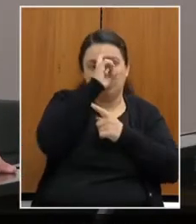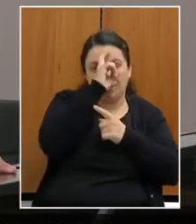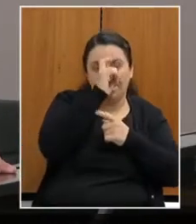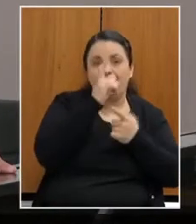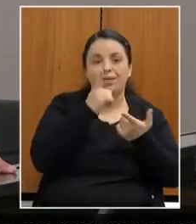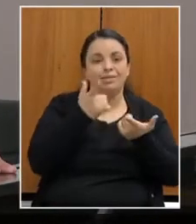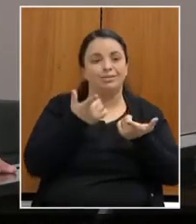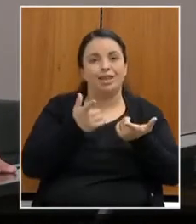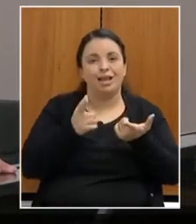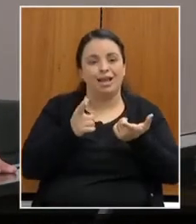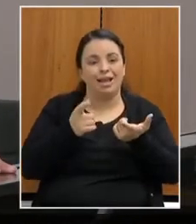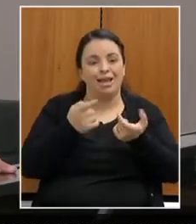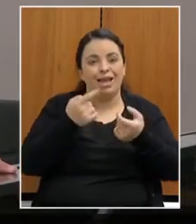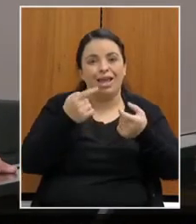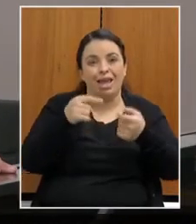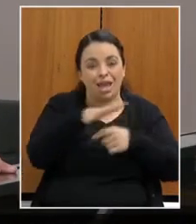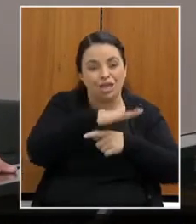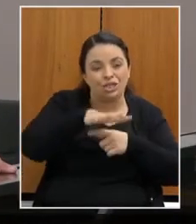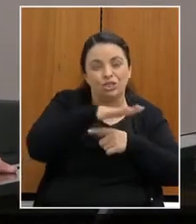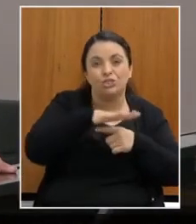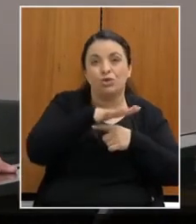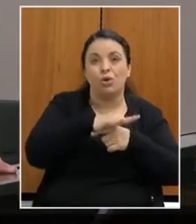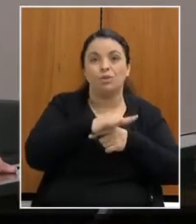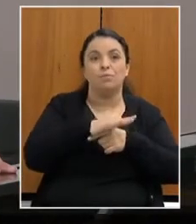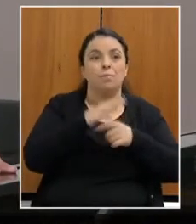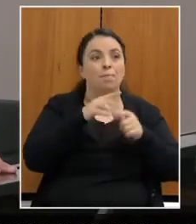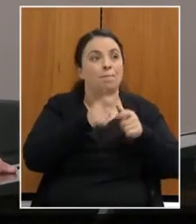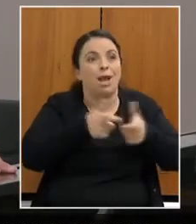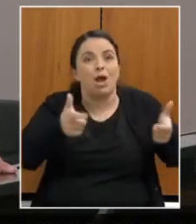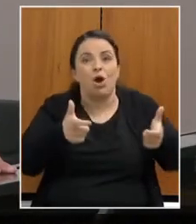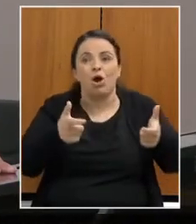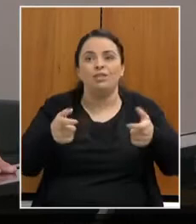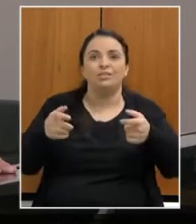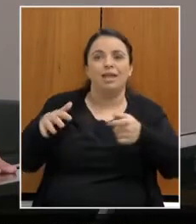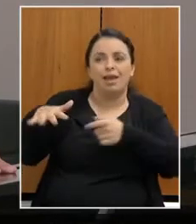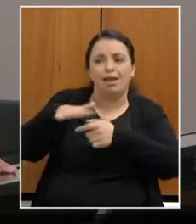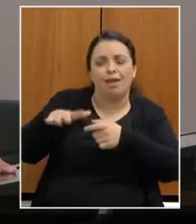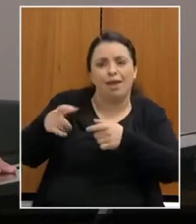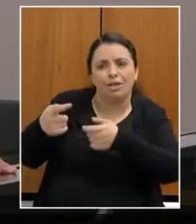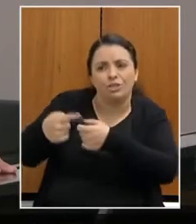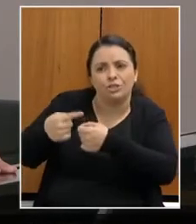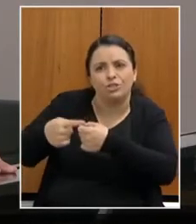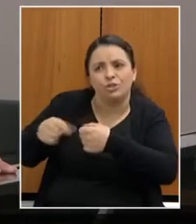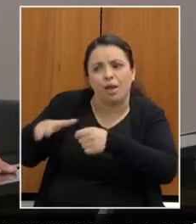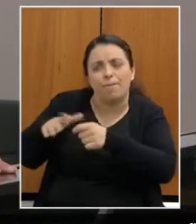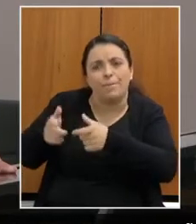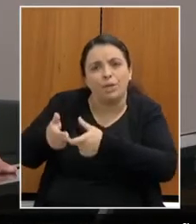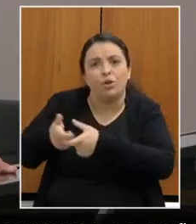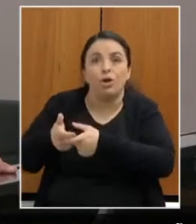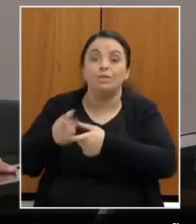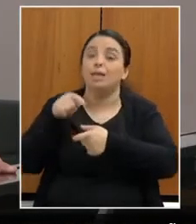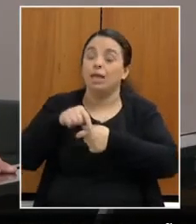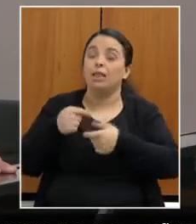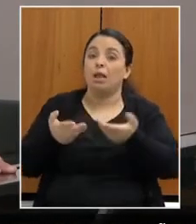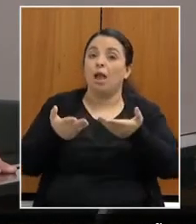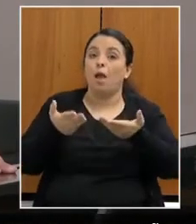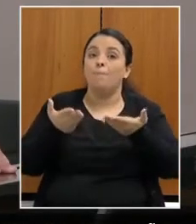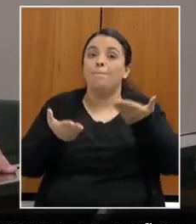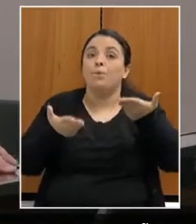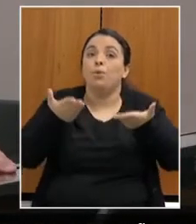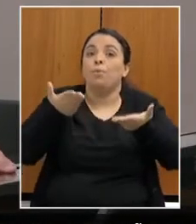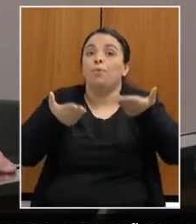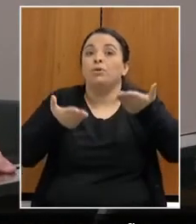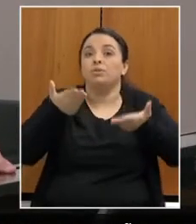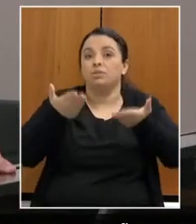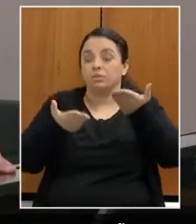-regional e estaduais, e o recurso, ele é proporcional aos indicadores de entrega de